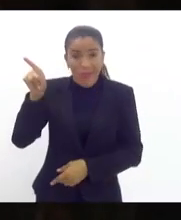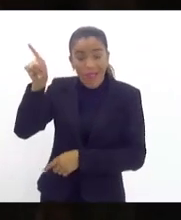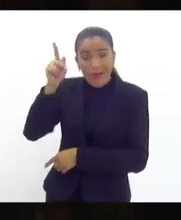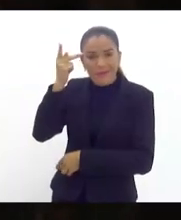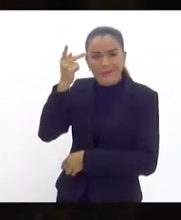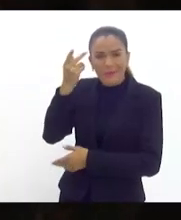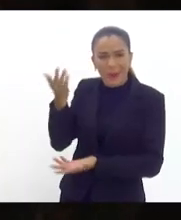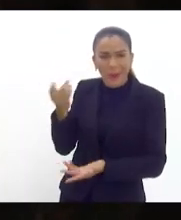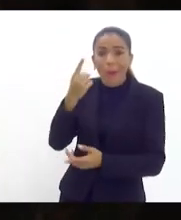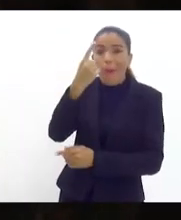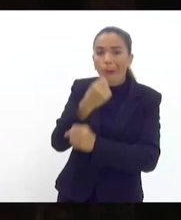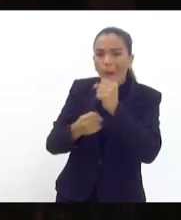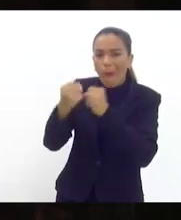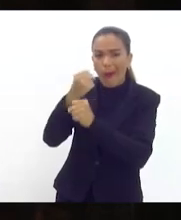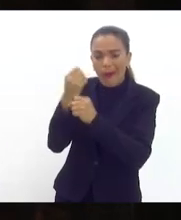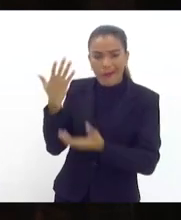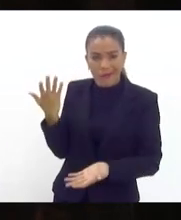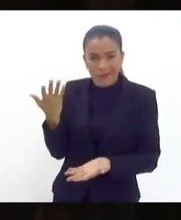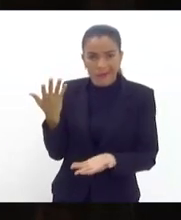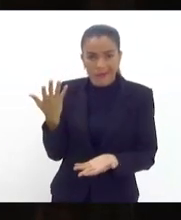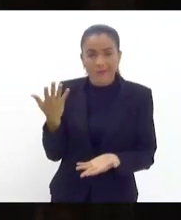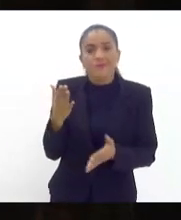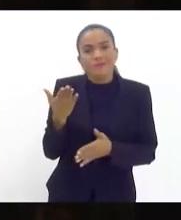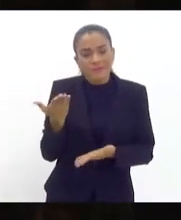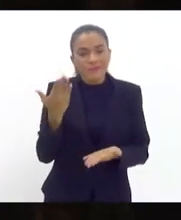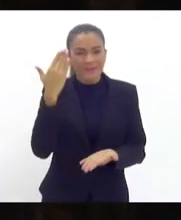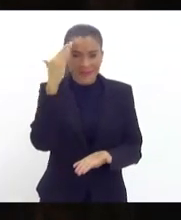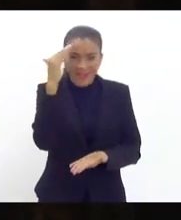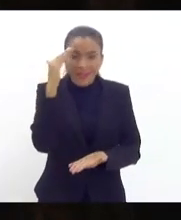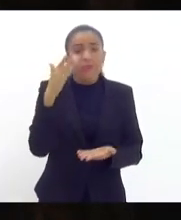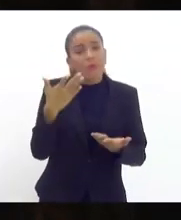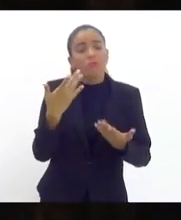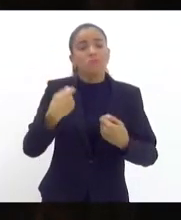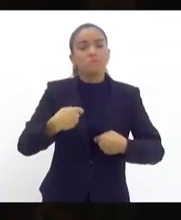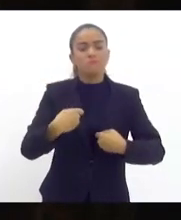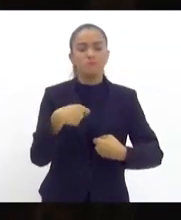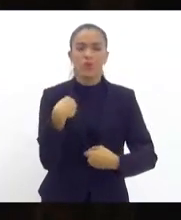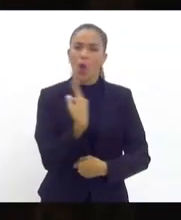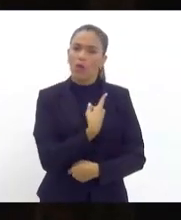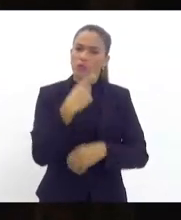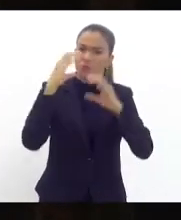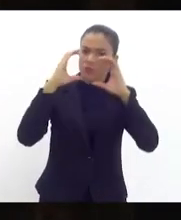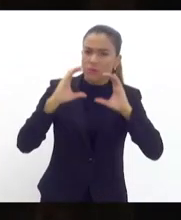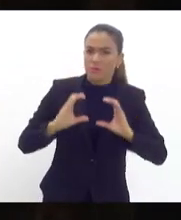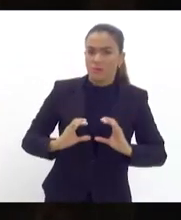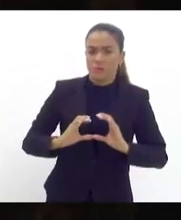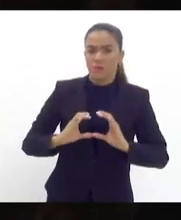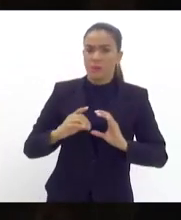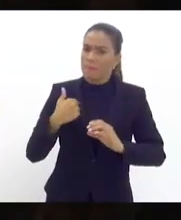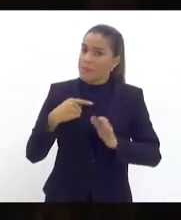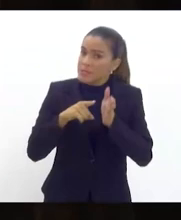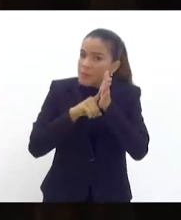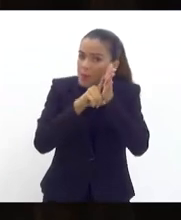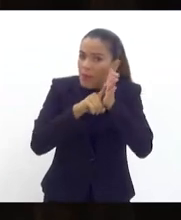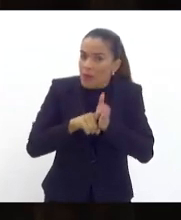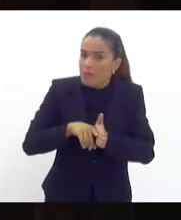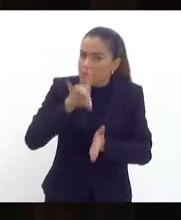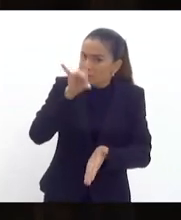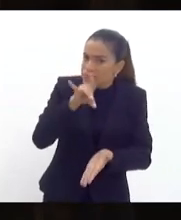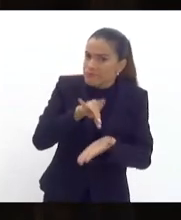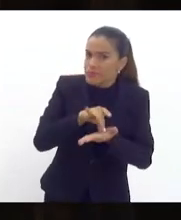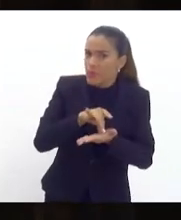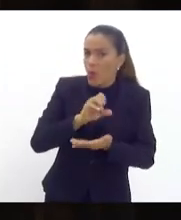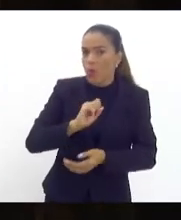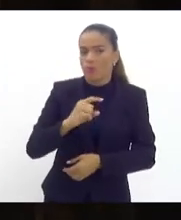São Paulo há um ano atrás entendeu então nós temos que tomar muito com isso então nós como cidadãos temos que checar a origem dessas filmagens